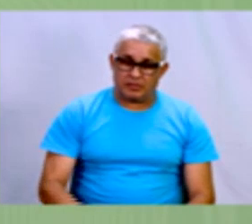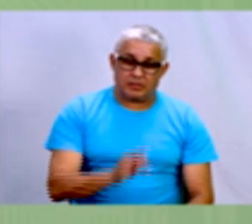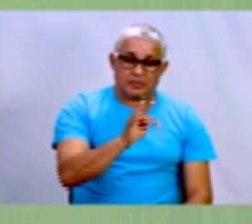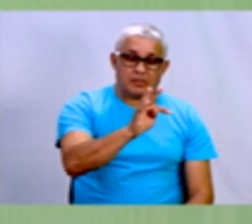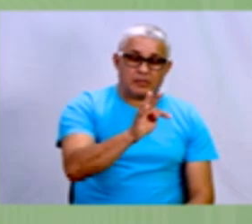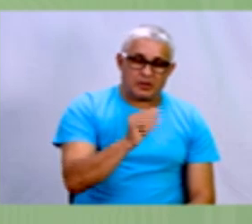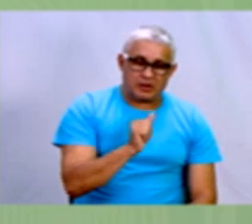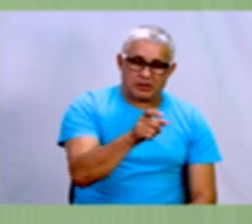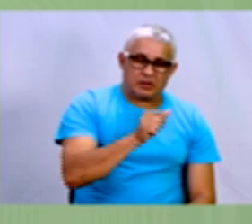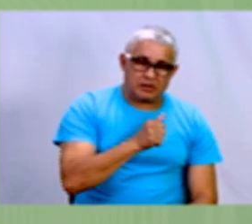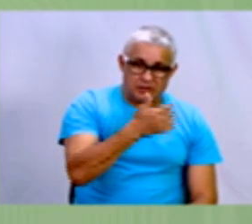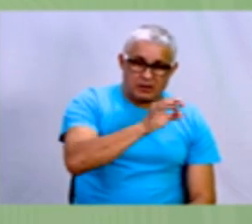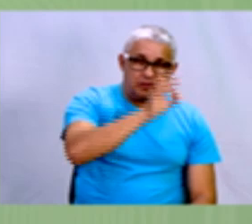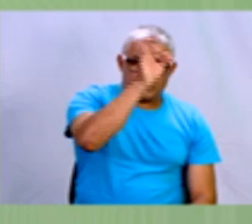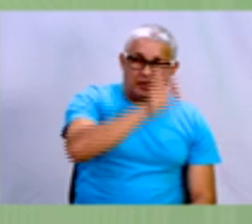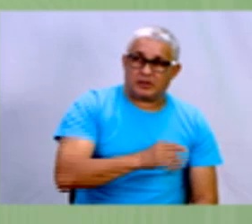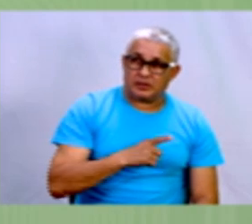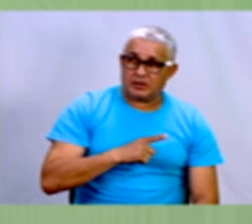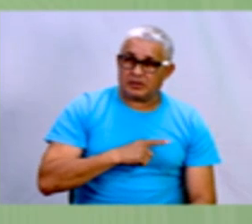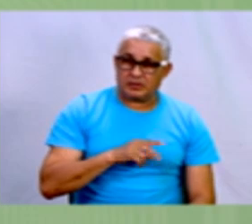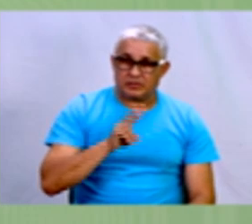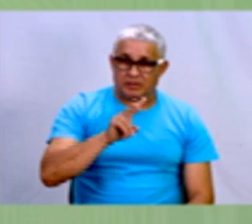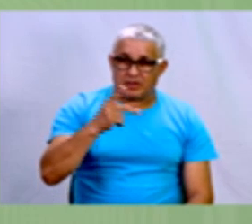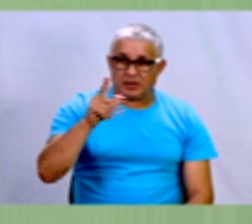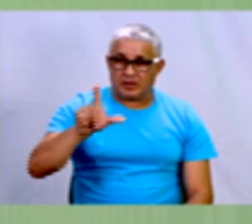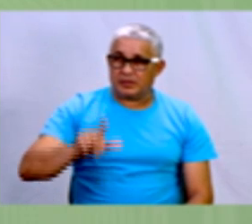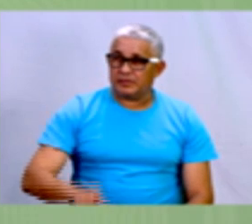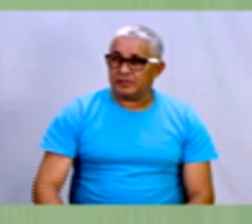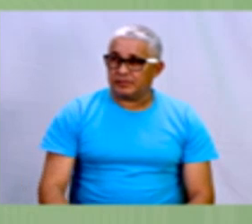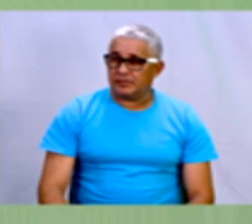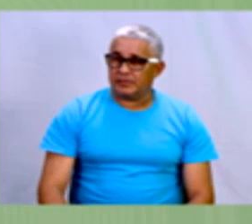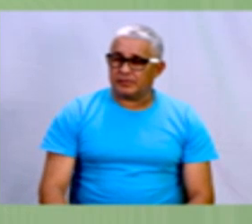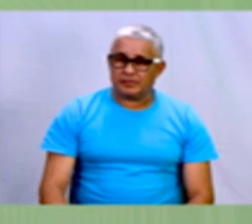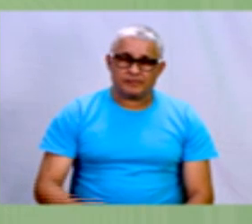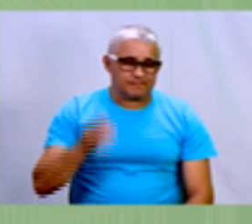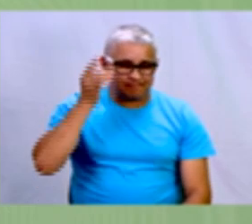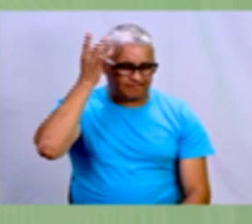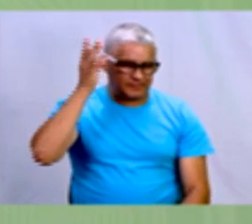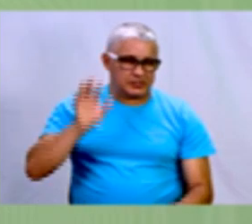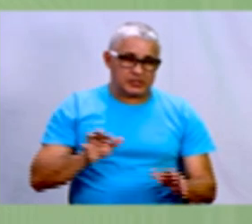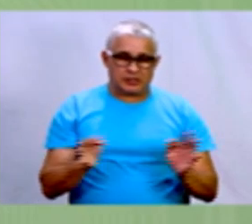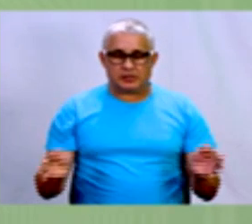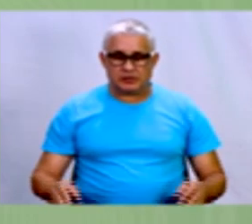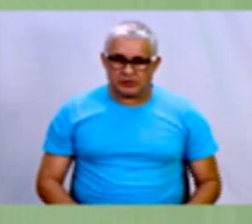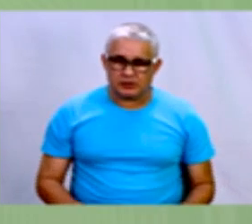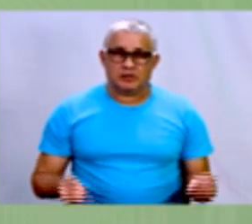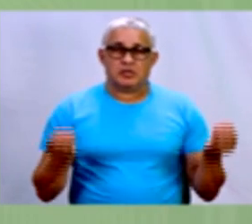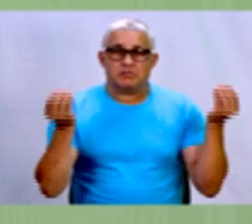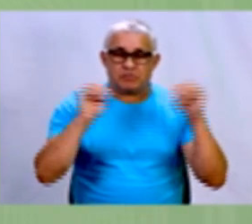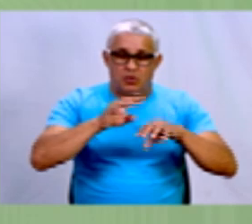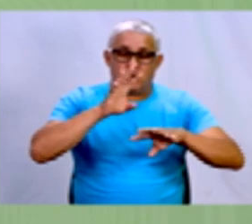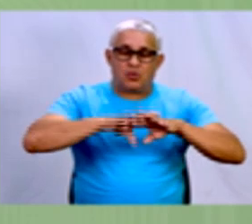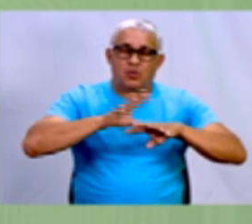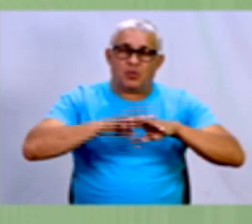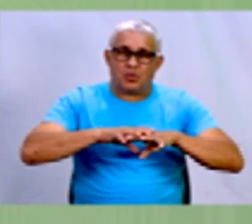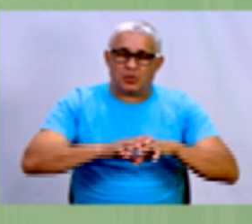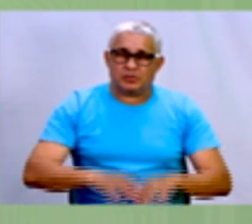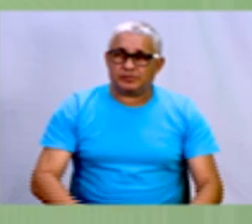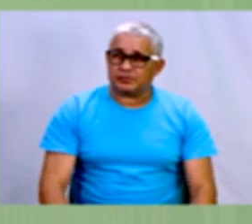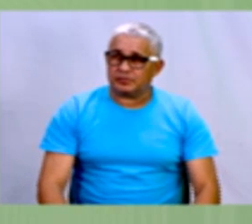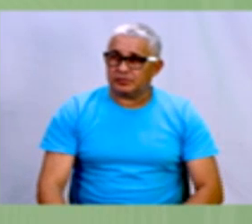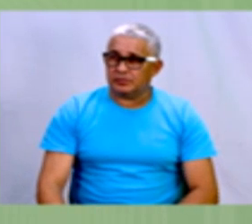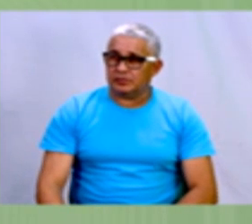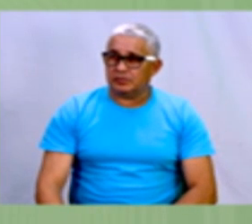taxa, 10%. E aqui está o meu VPL. Então, a gente vai lá em fórmulas, né? Nas funções